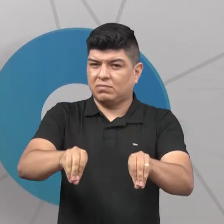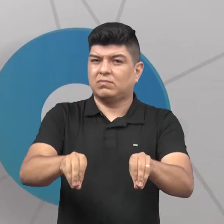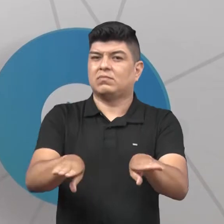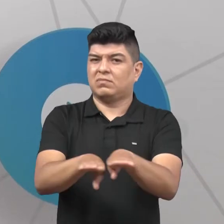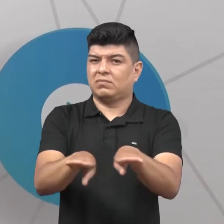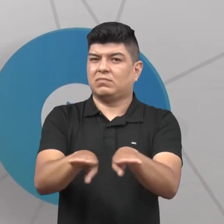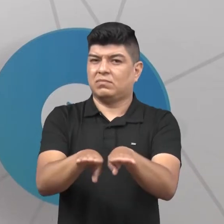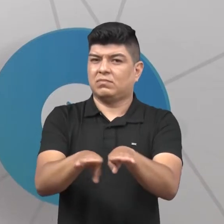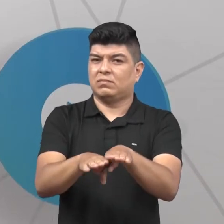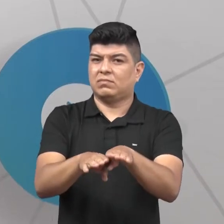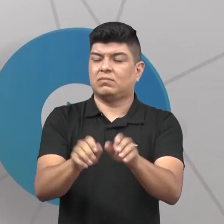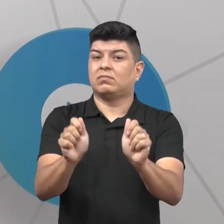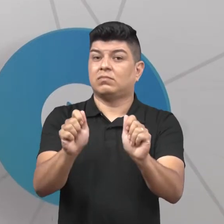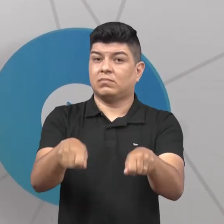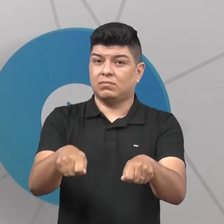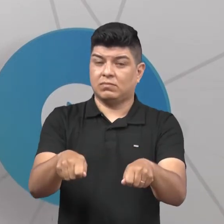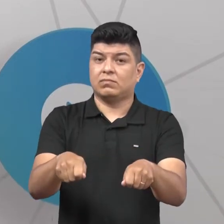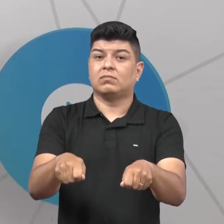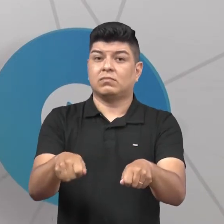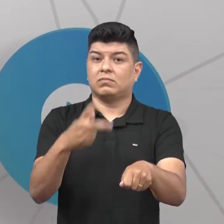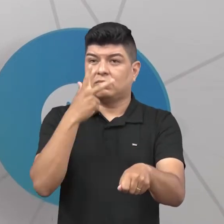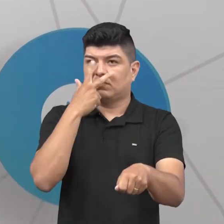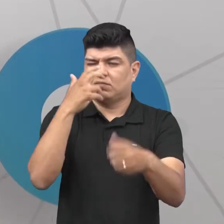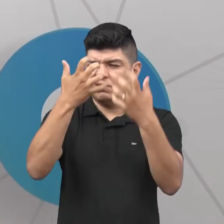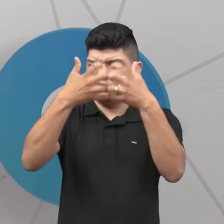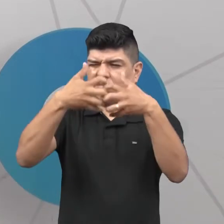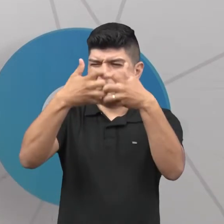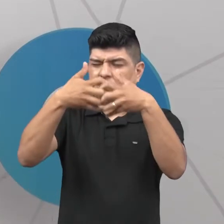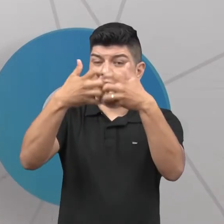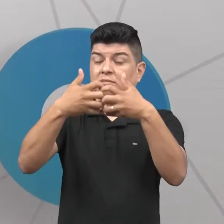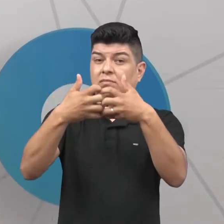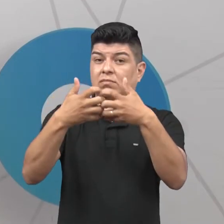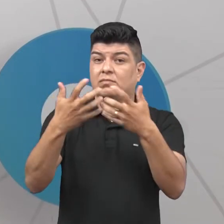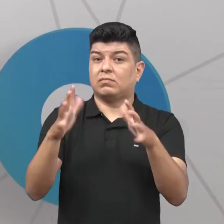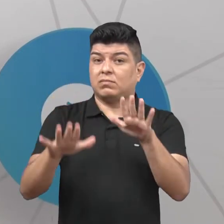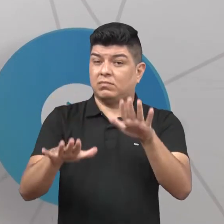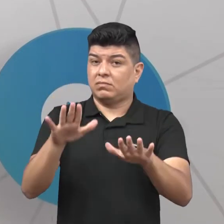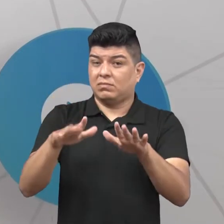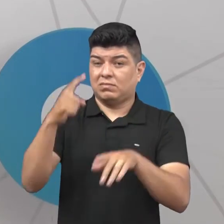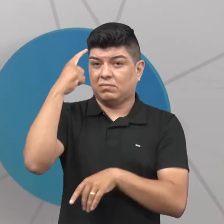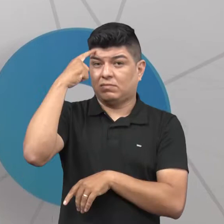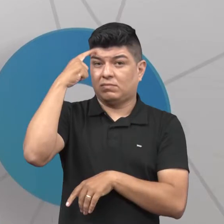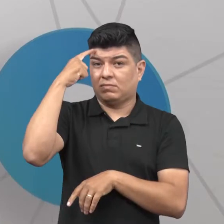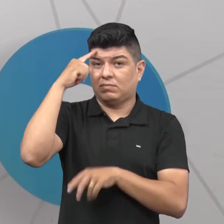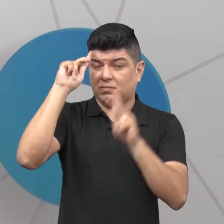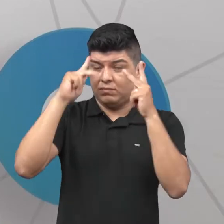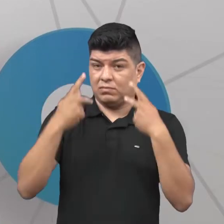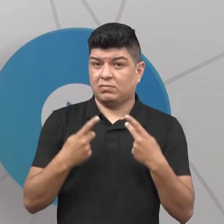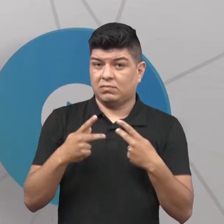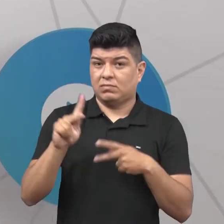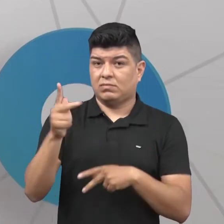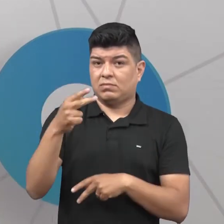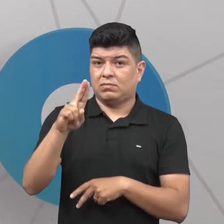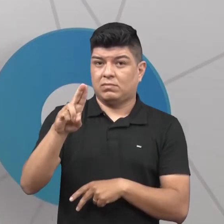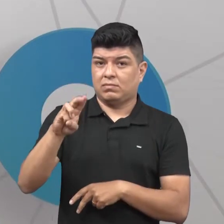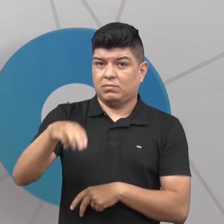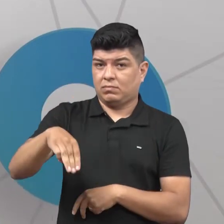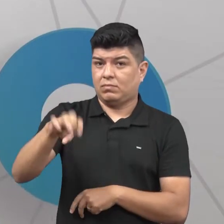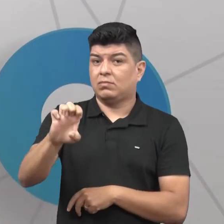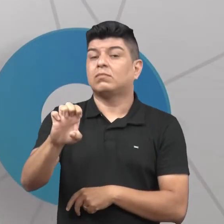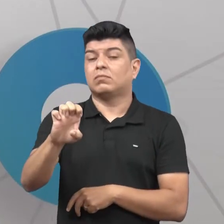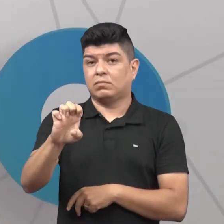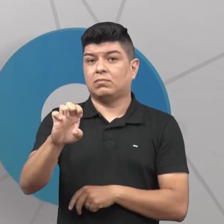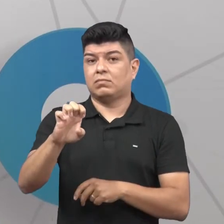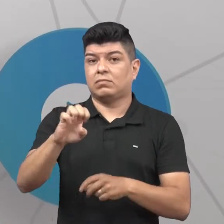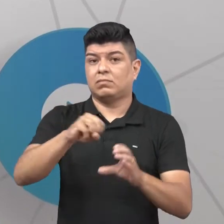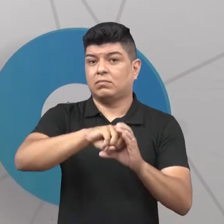pode se tornar algo muito complexo. Isso vai depender. A mente humana, para Hume, ela tem uma característica